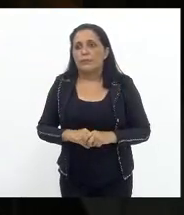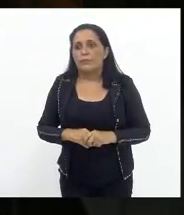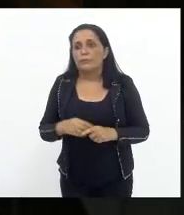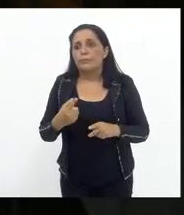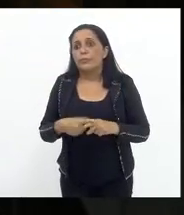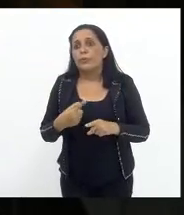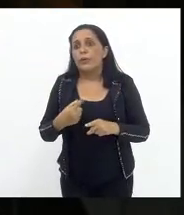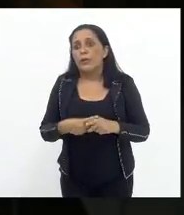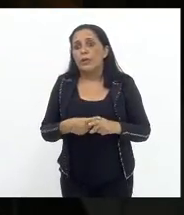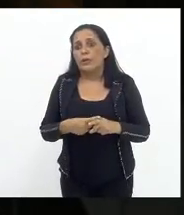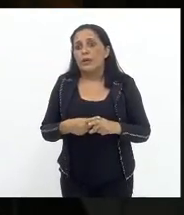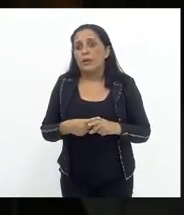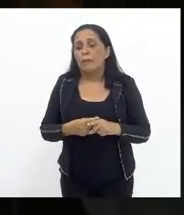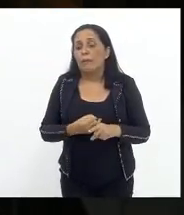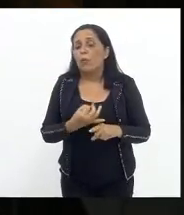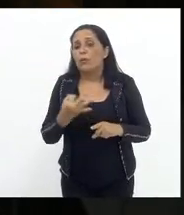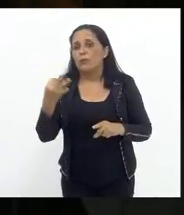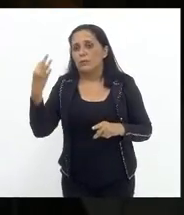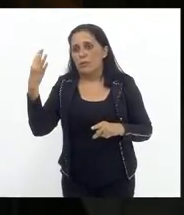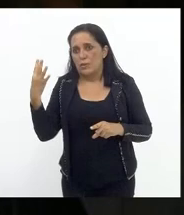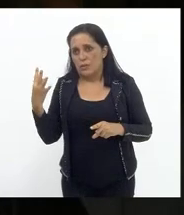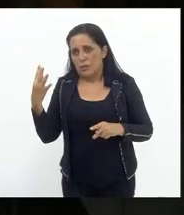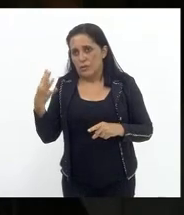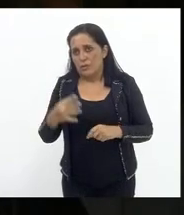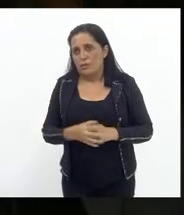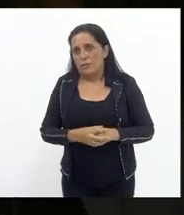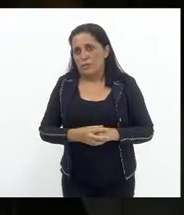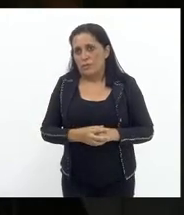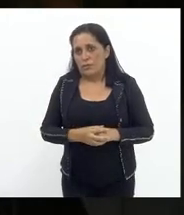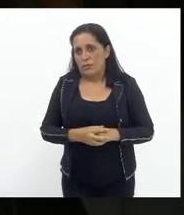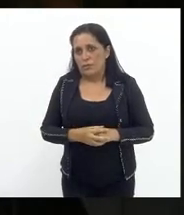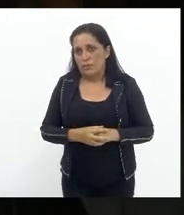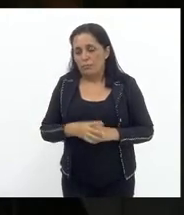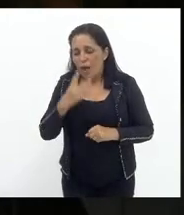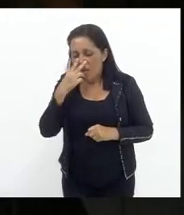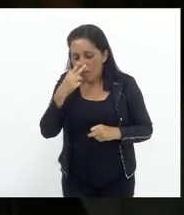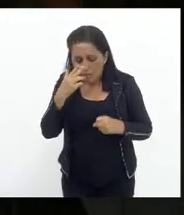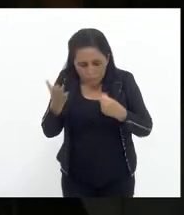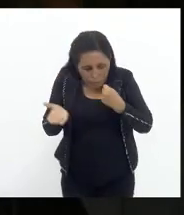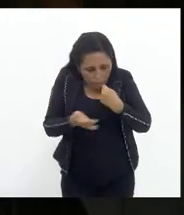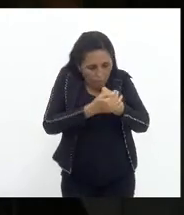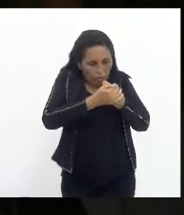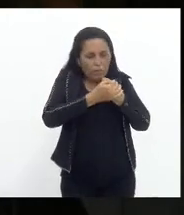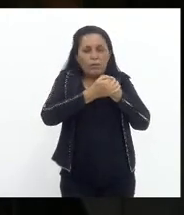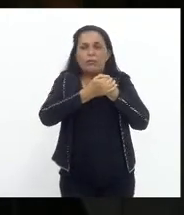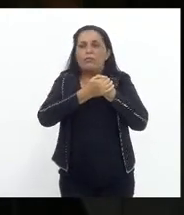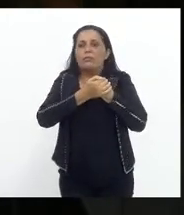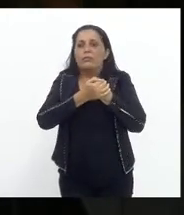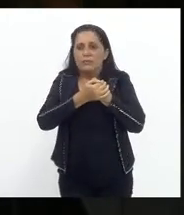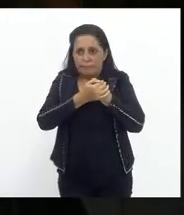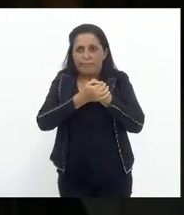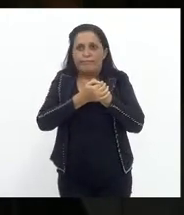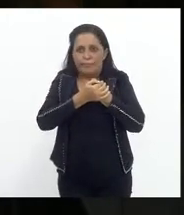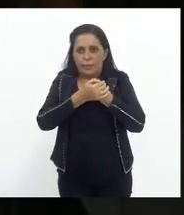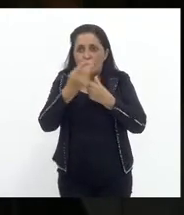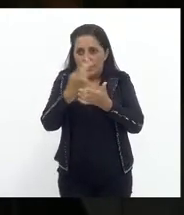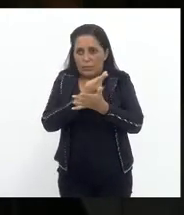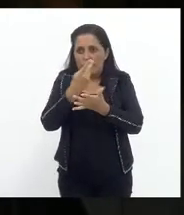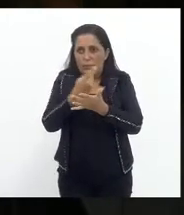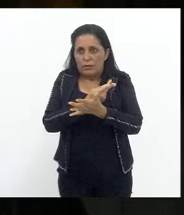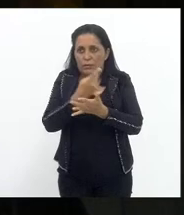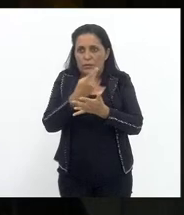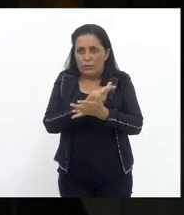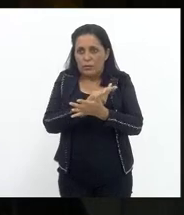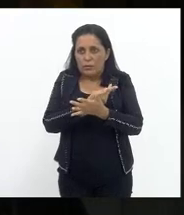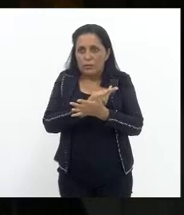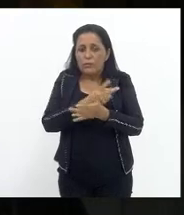porque muitas vezes a omissão leva a cada vez mais